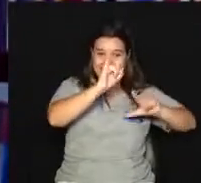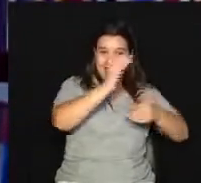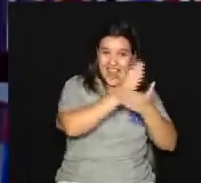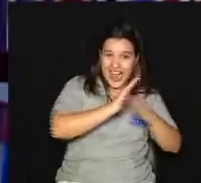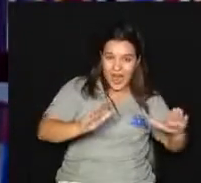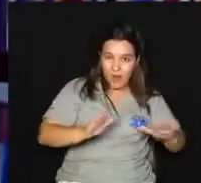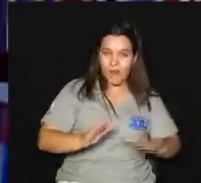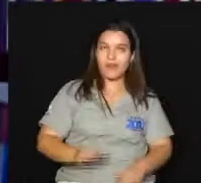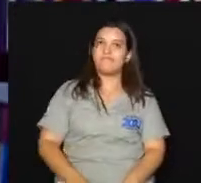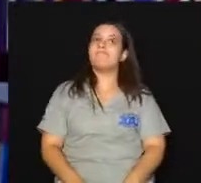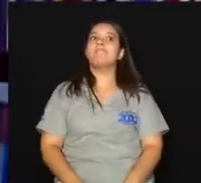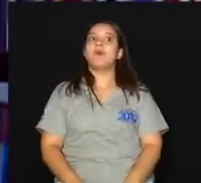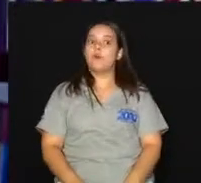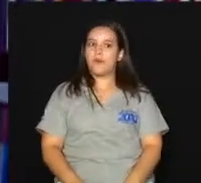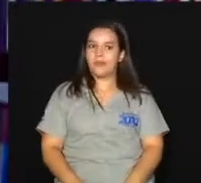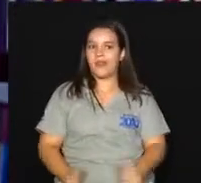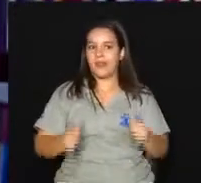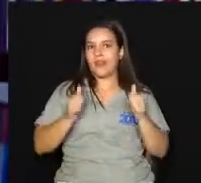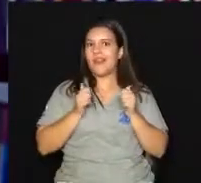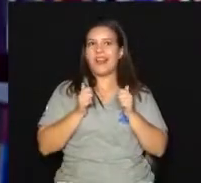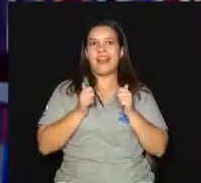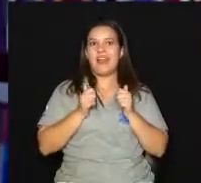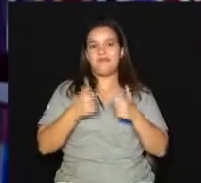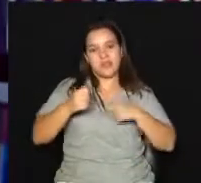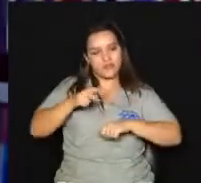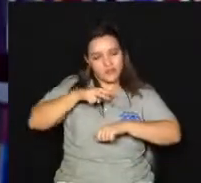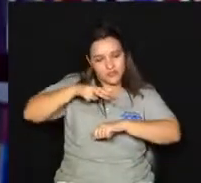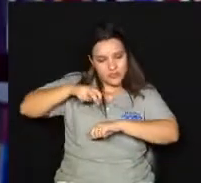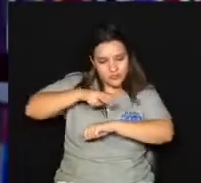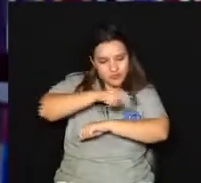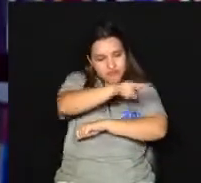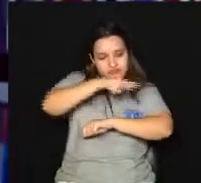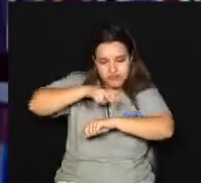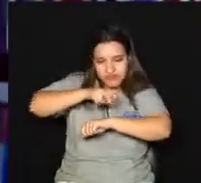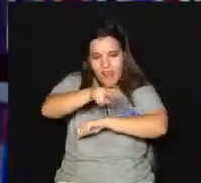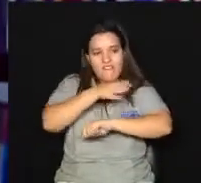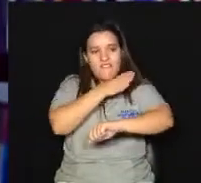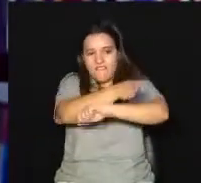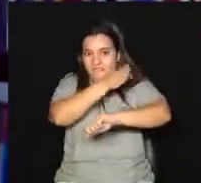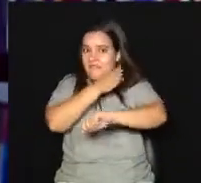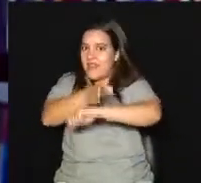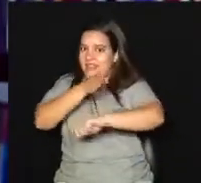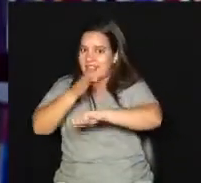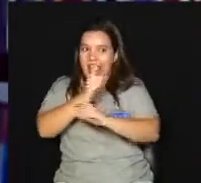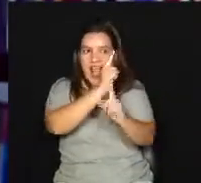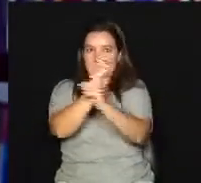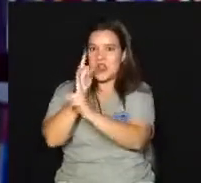continuar governando ou postulando cargos de dentro de escritório e gabinete.